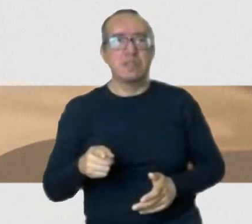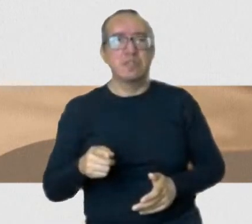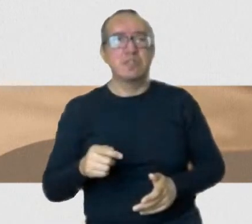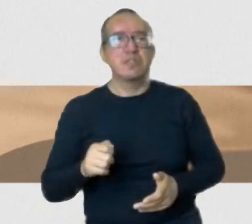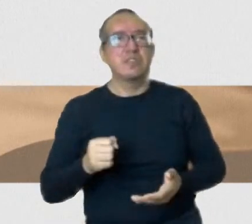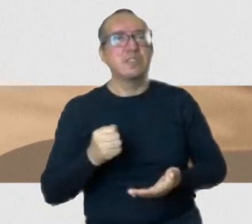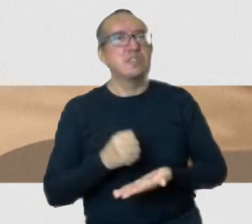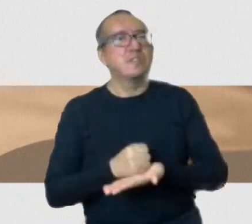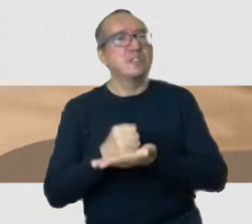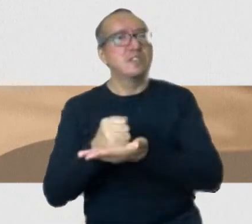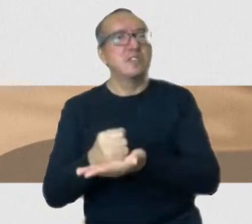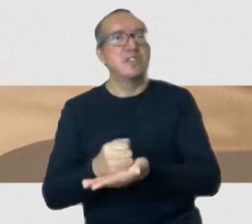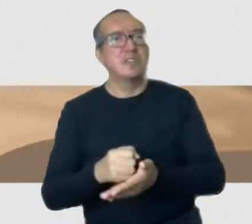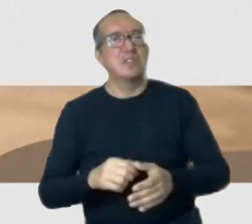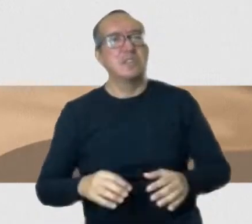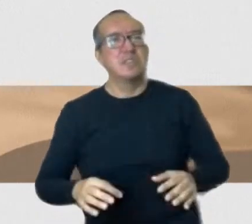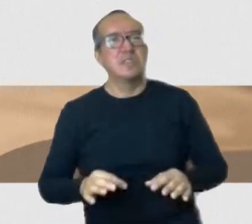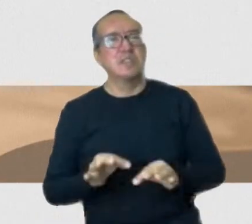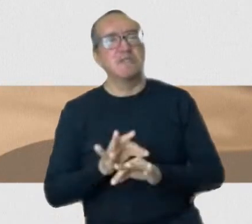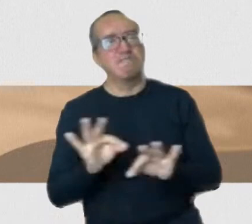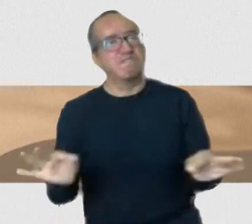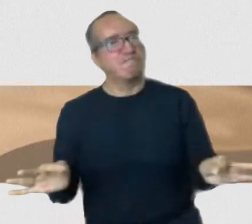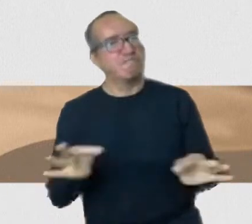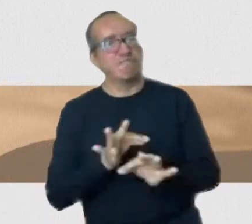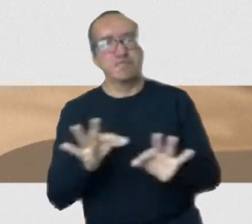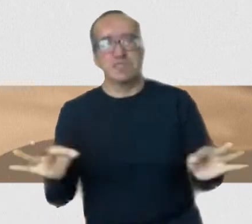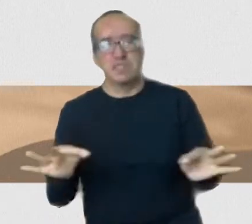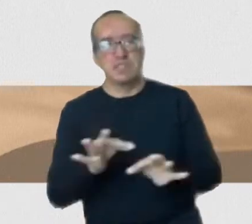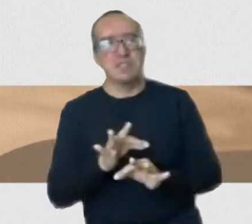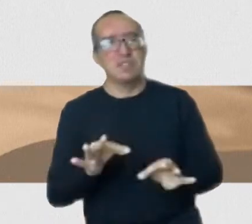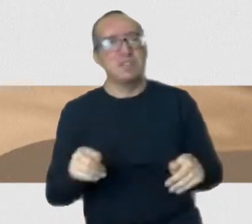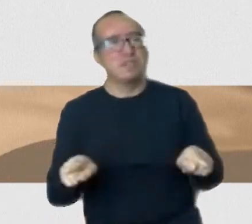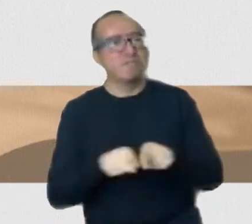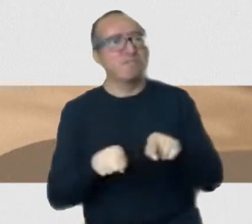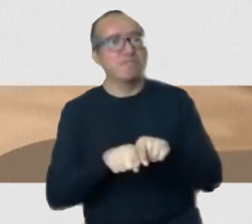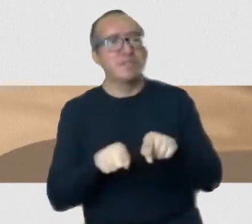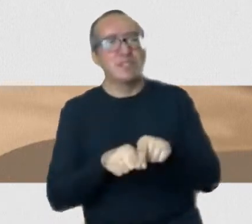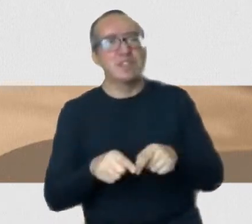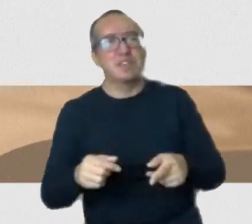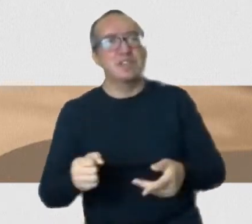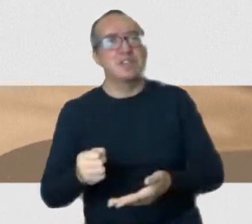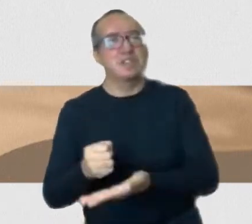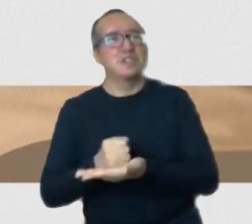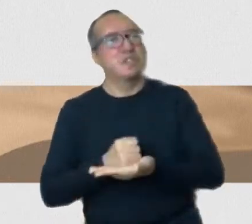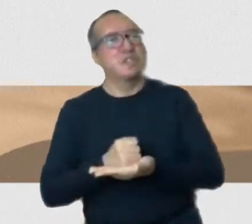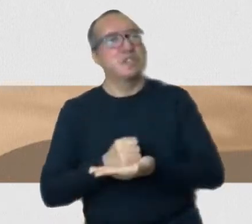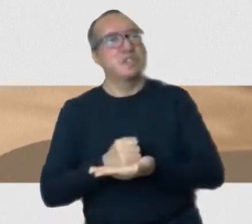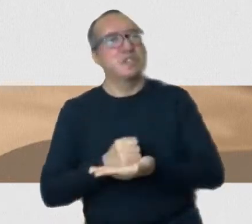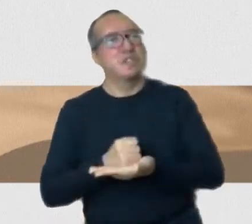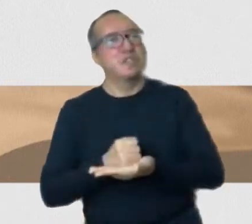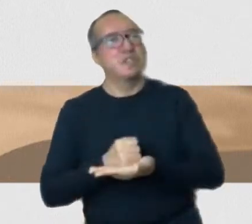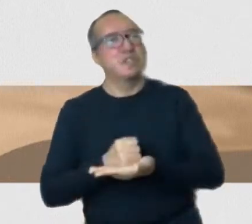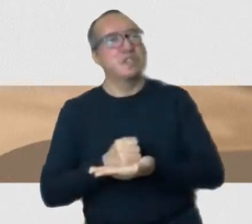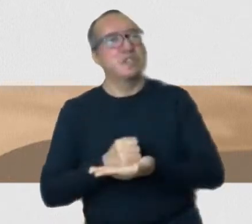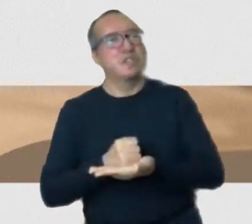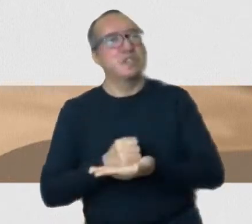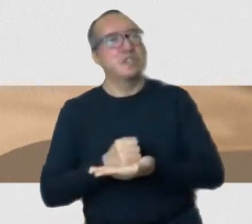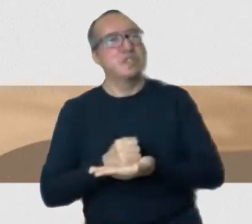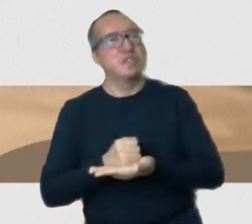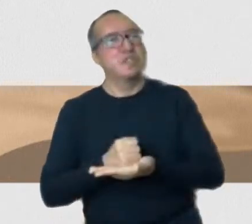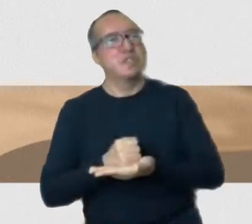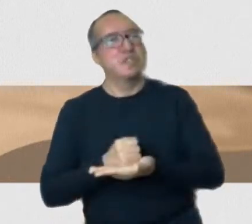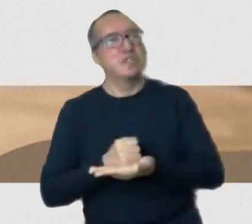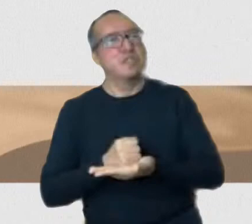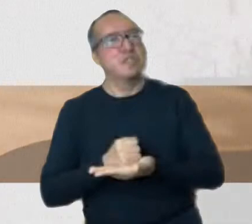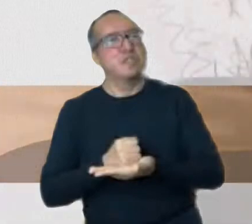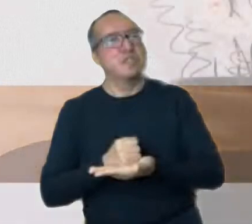pequeninos, também a mim deixaram de fazê-lo. Estes irão para o castigo eterno, mas os justos para a